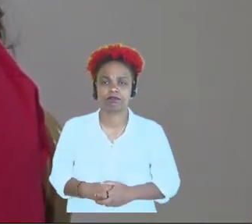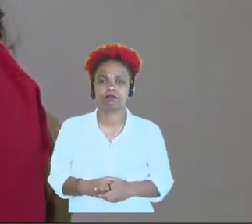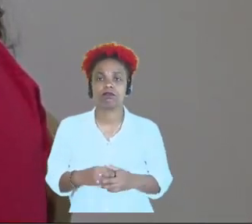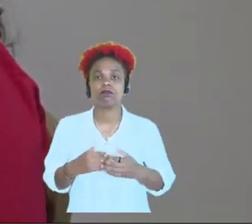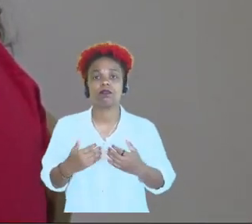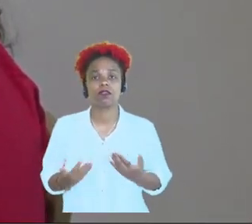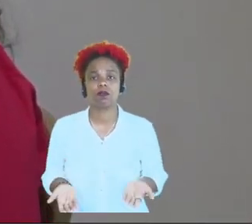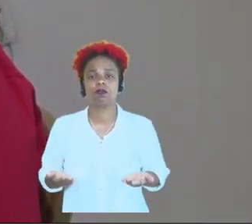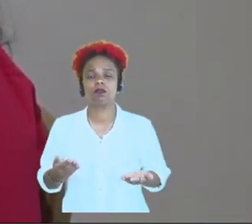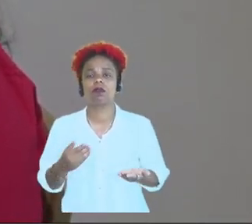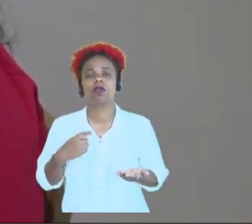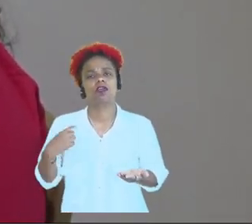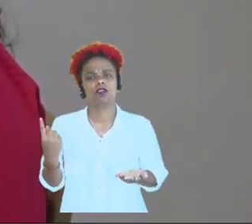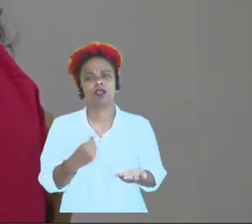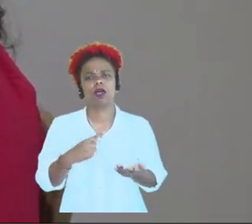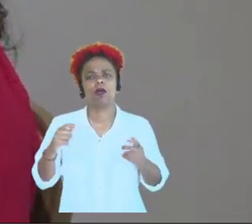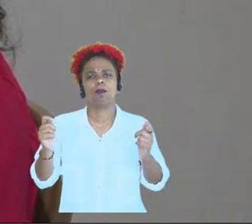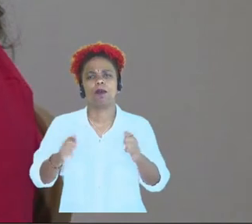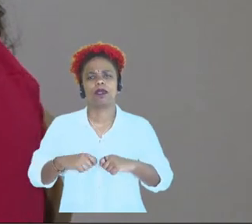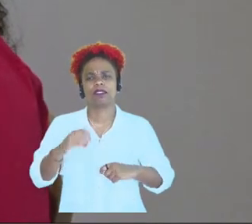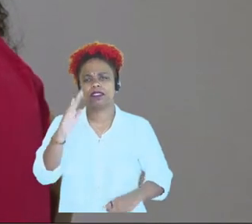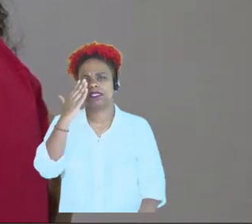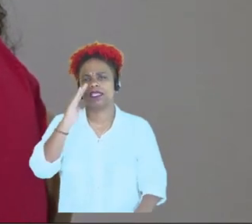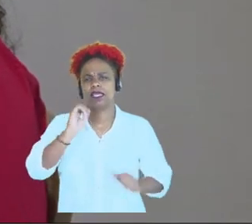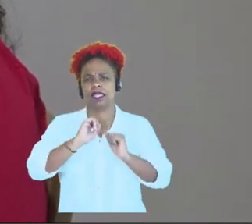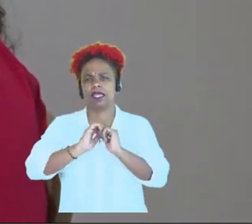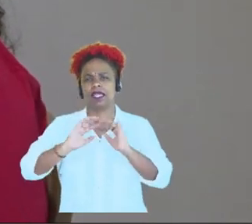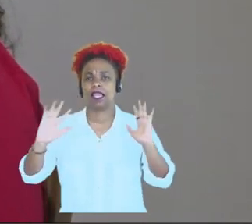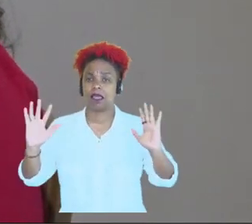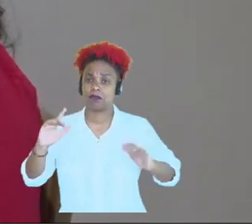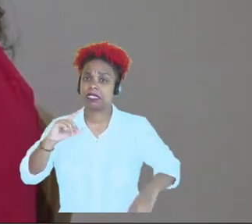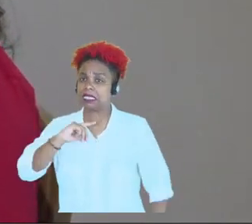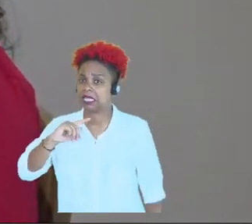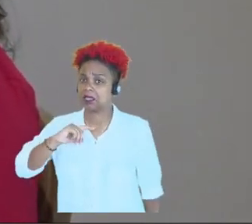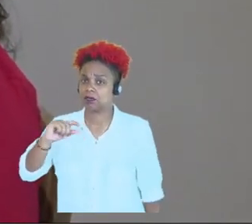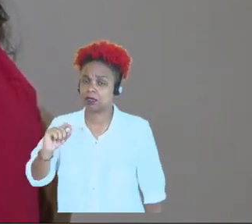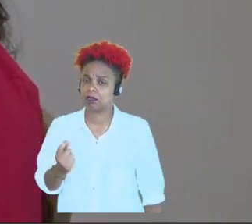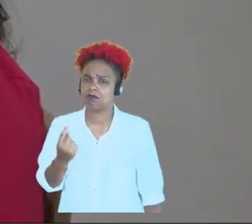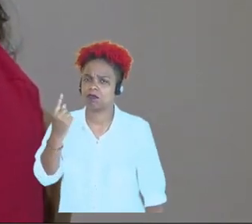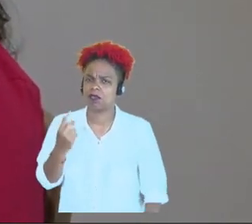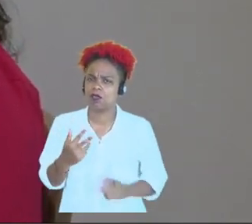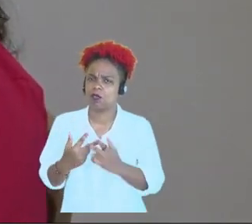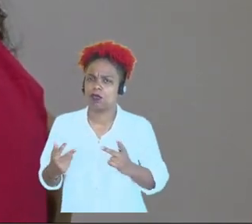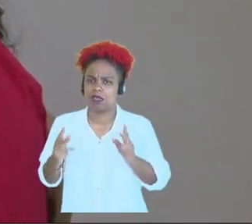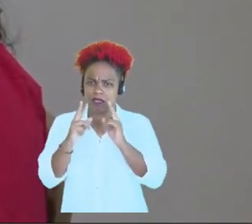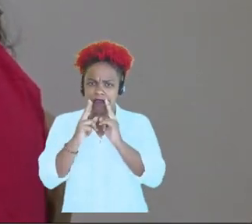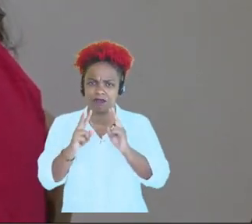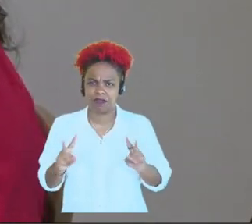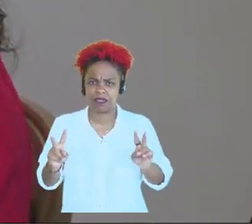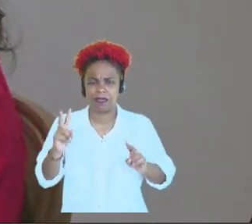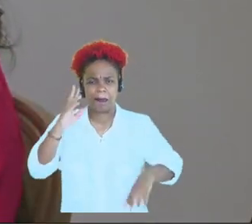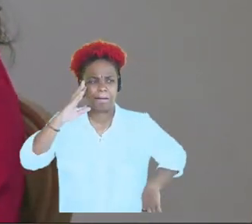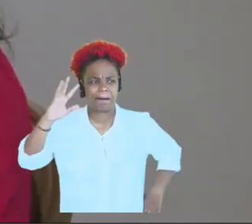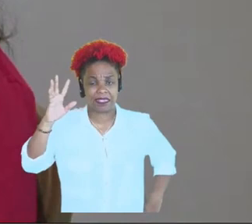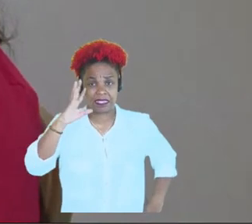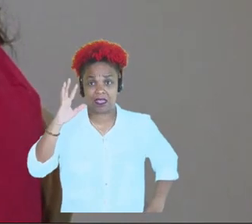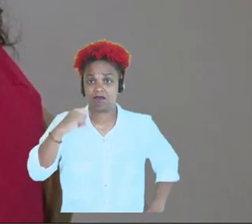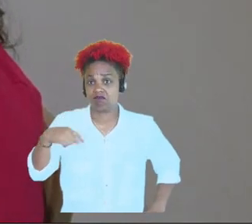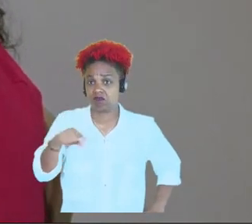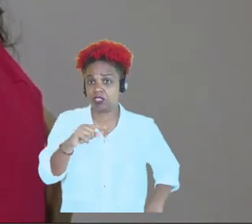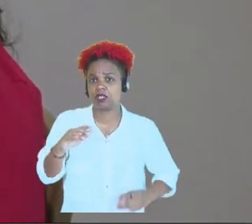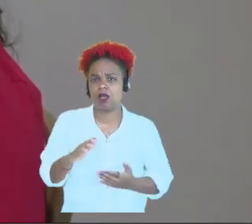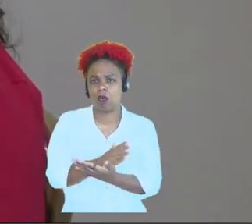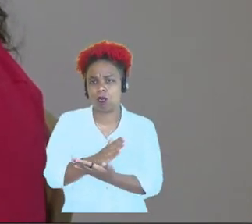Então, eu acho que a gente pode entender que aqui existe uma coisa para se olhar e para se pensar. Inclusive, a gente já viu até